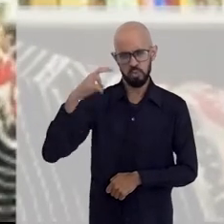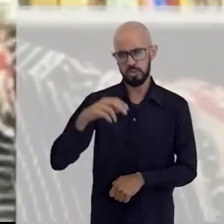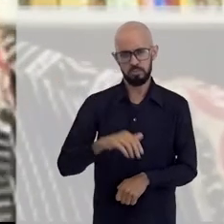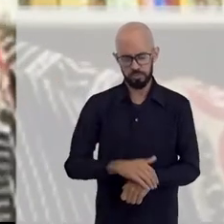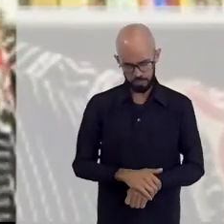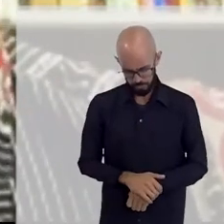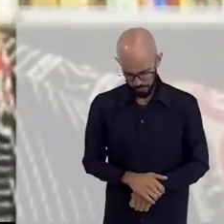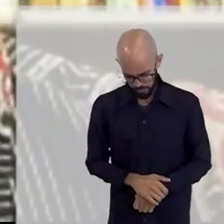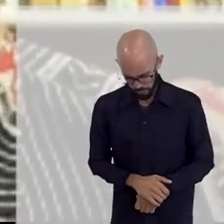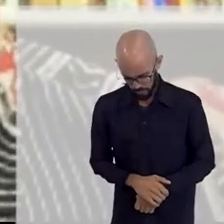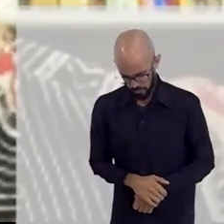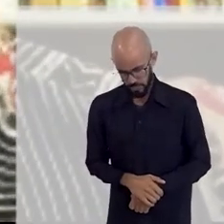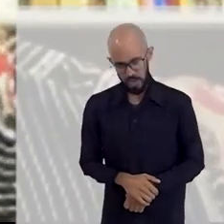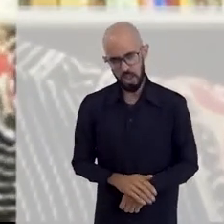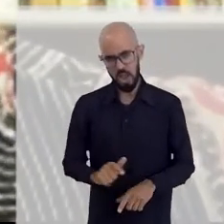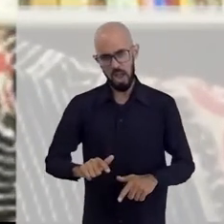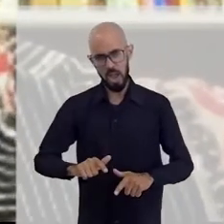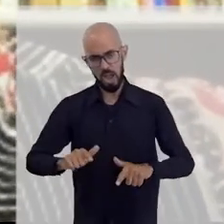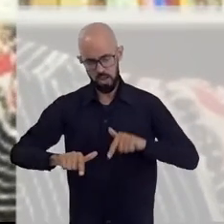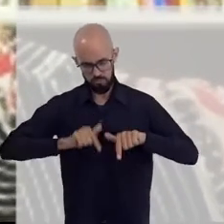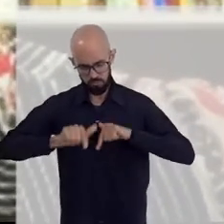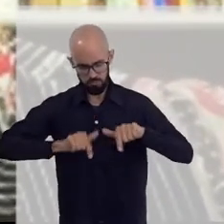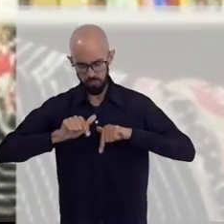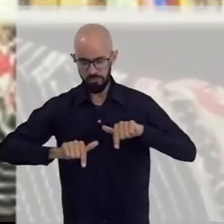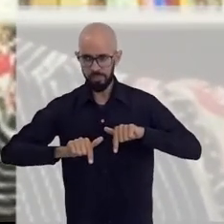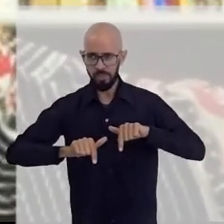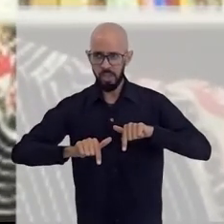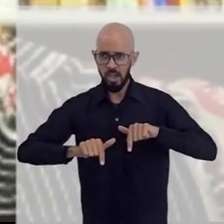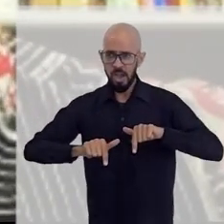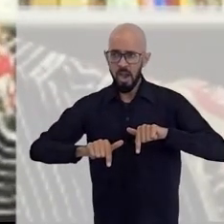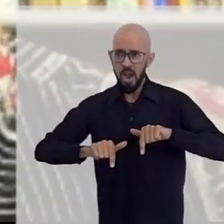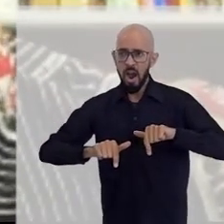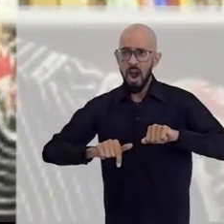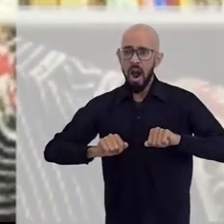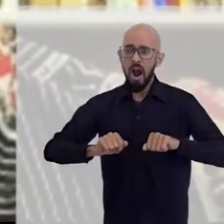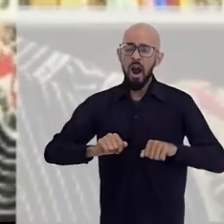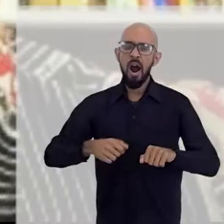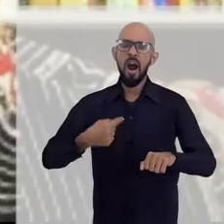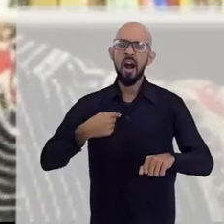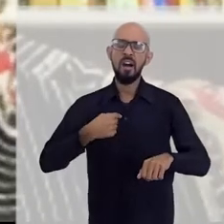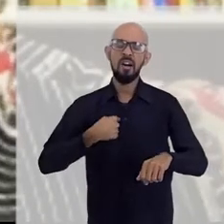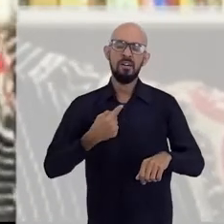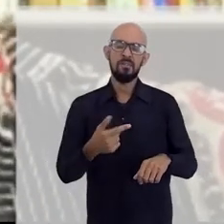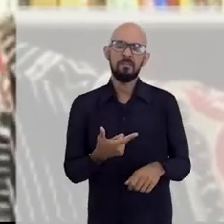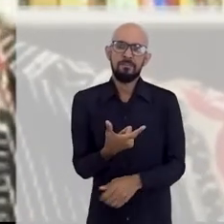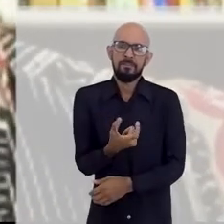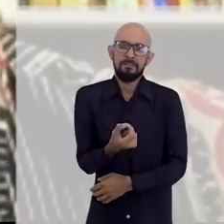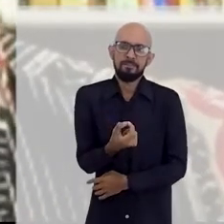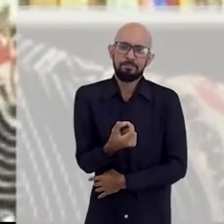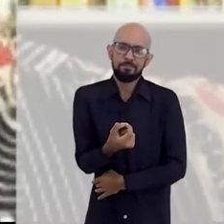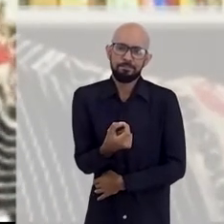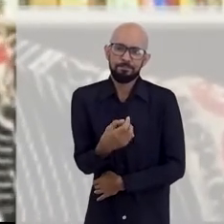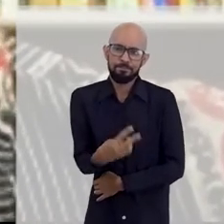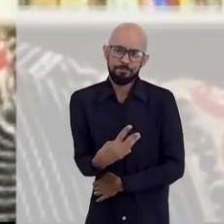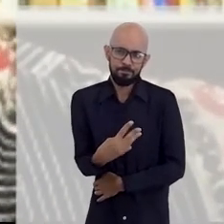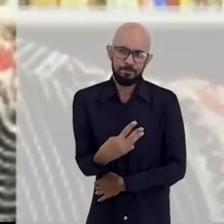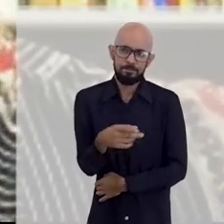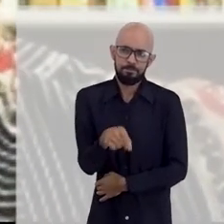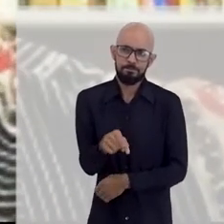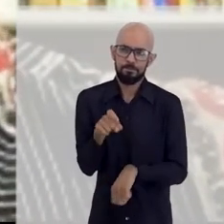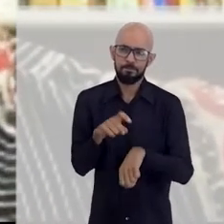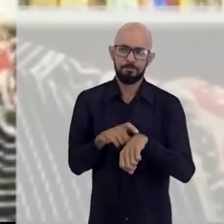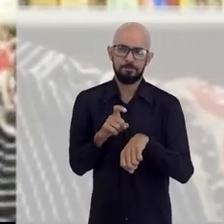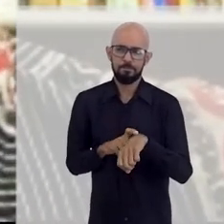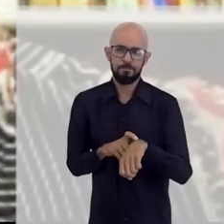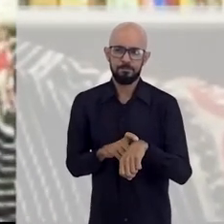cultura, enfim, né? As condições, eu fiz o meu doutorado na época eu terminei em 2003, então isso era uma